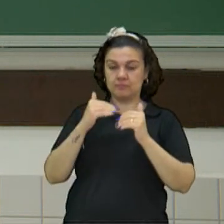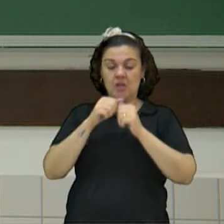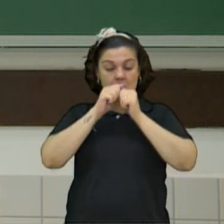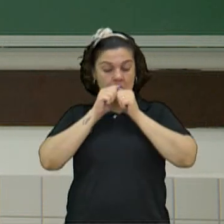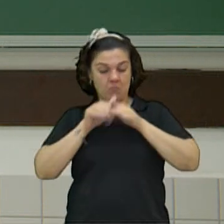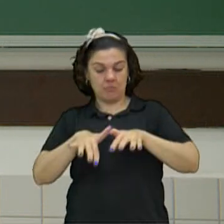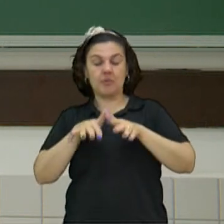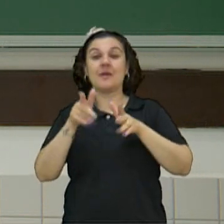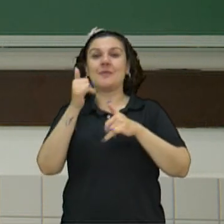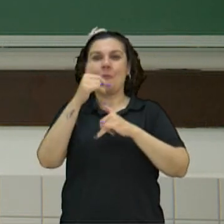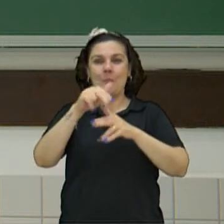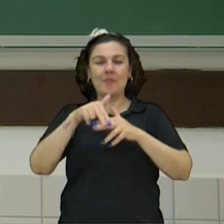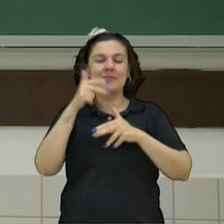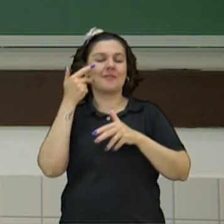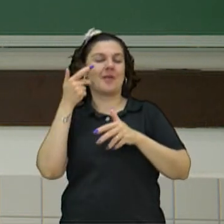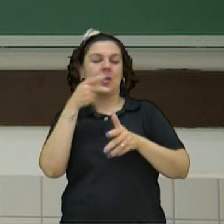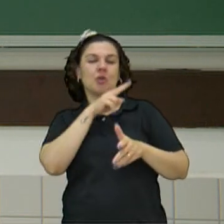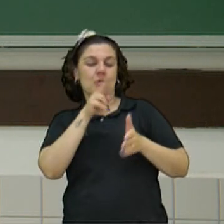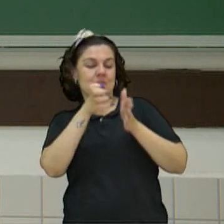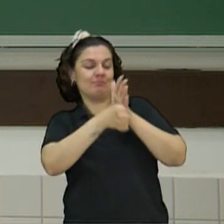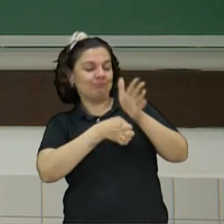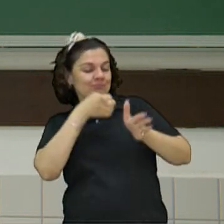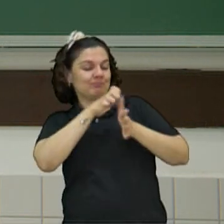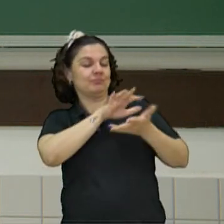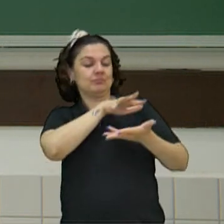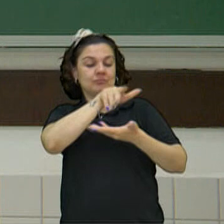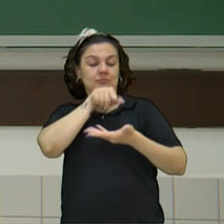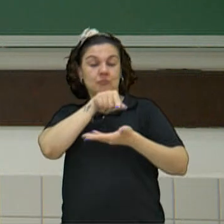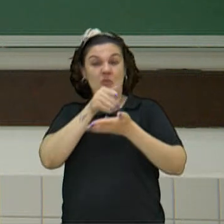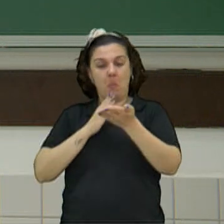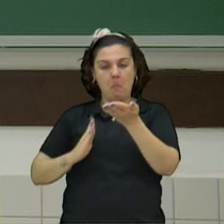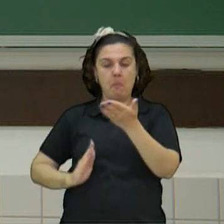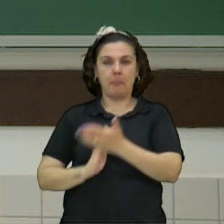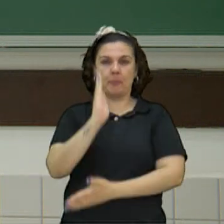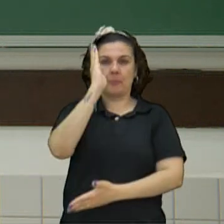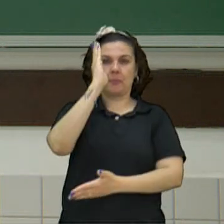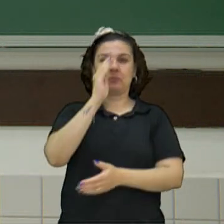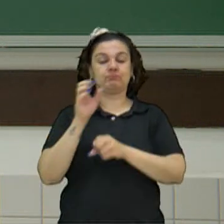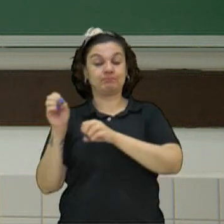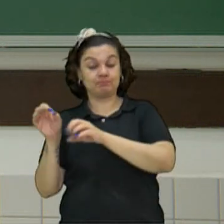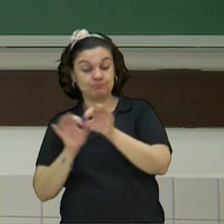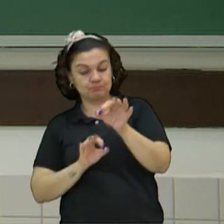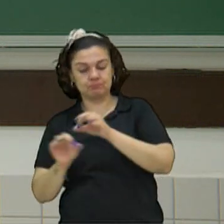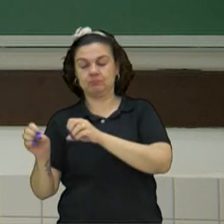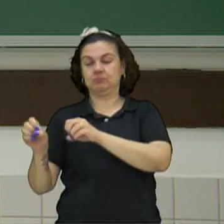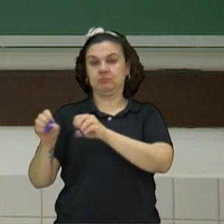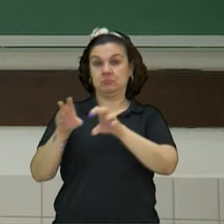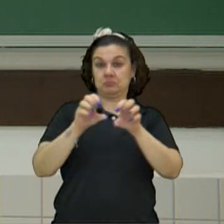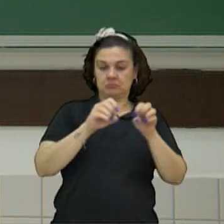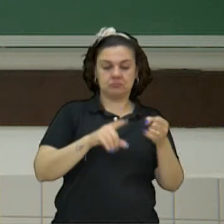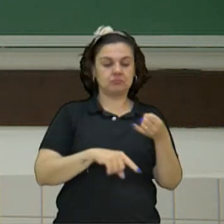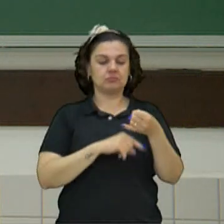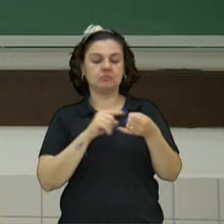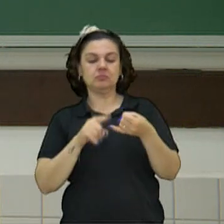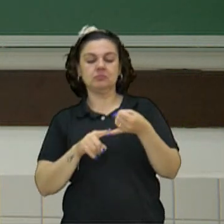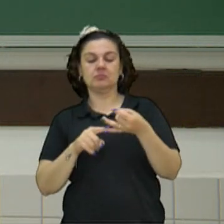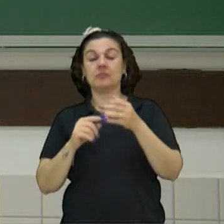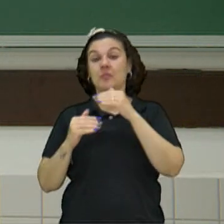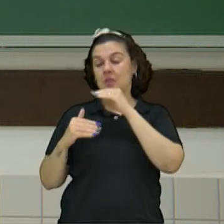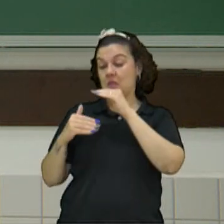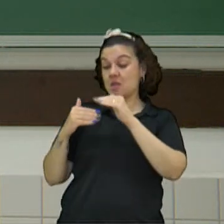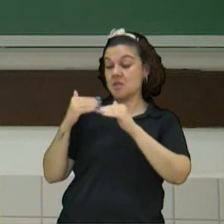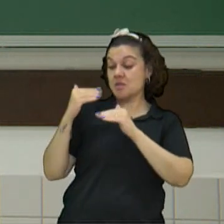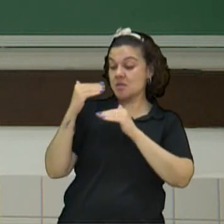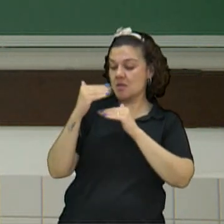isso a locomotiva do mundo. Fizeram um projeto de ensino para